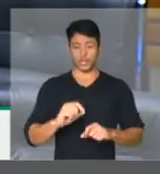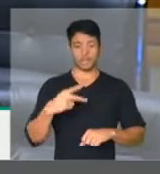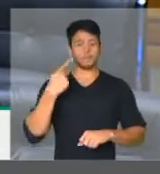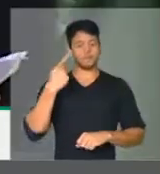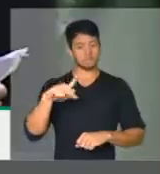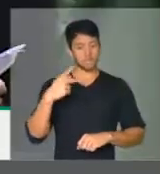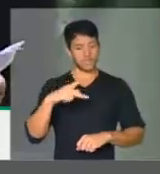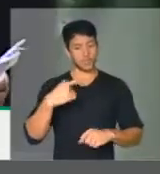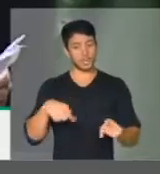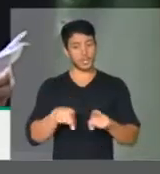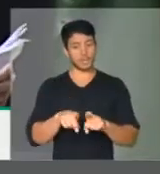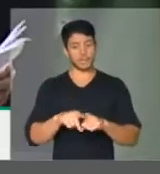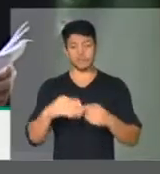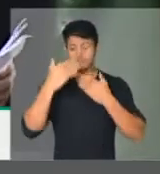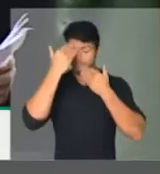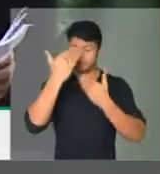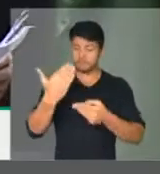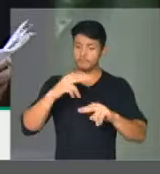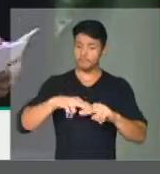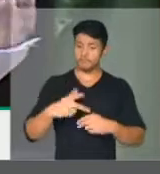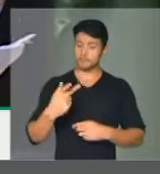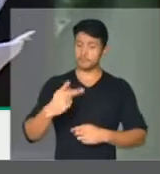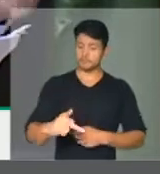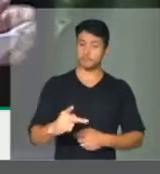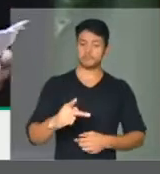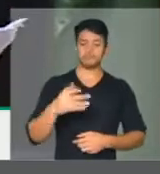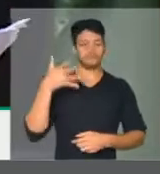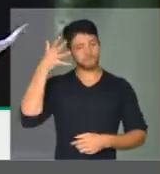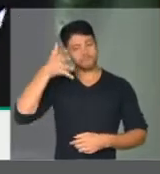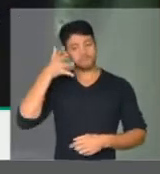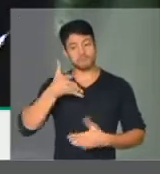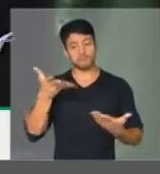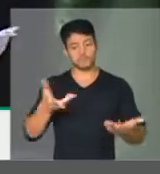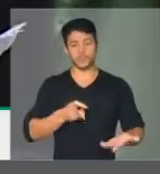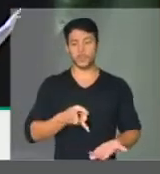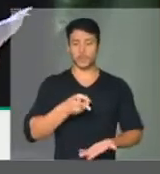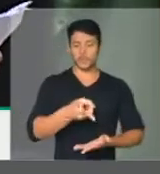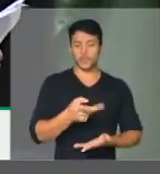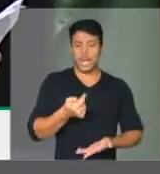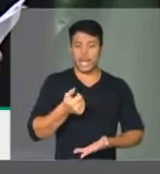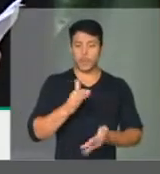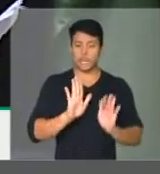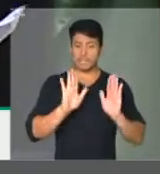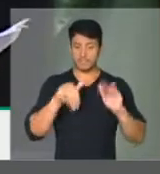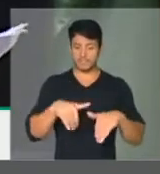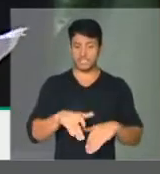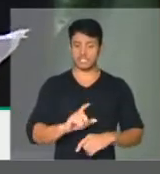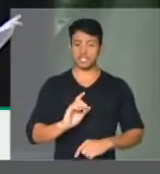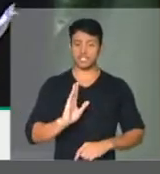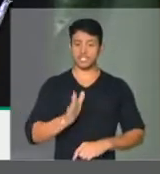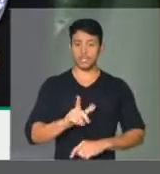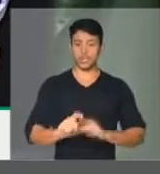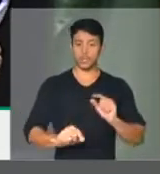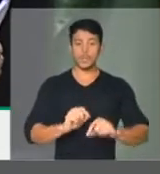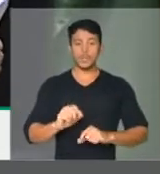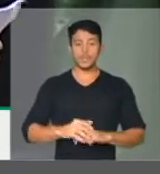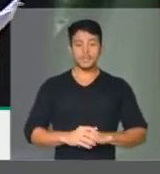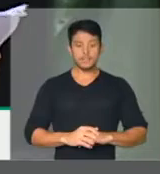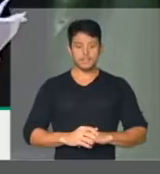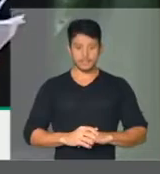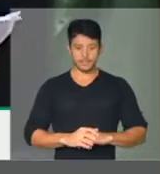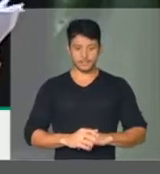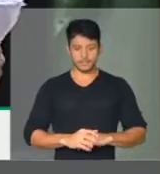Muito obrigado pelas generosas palavras. Prossigo já caminhando para o final, senhor presidente. Essa atitude